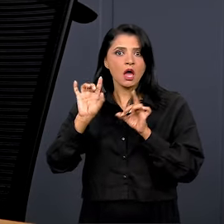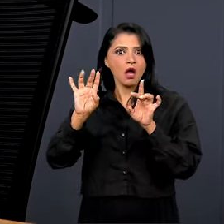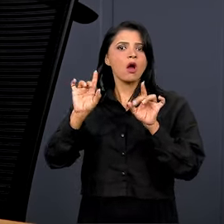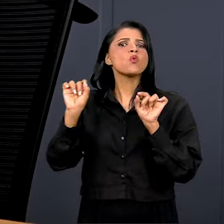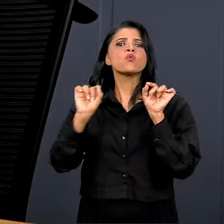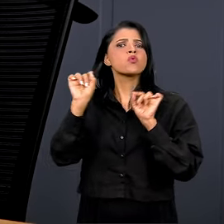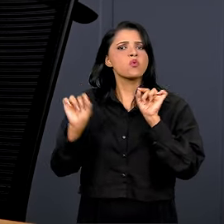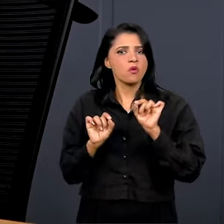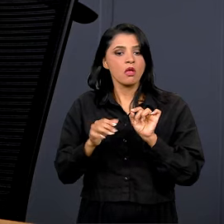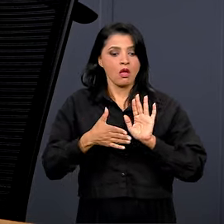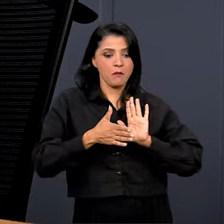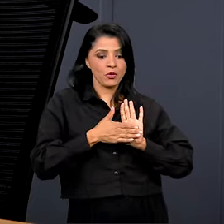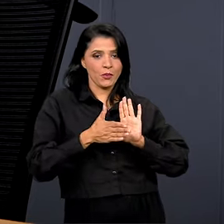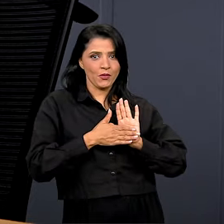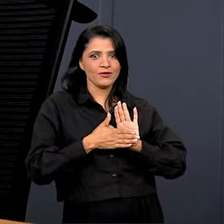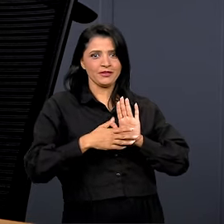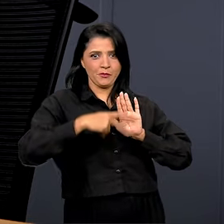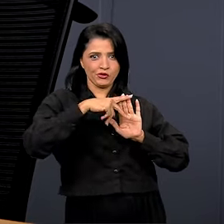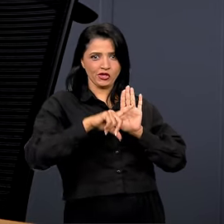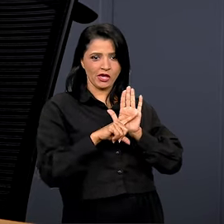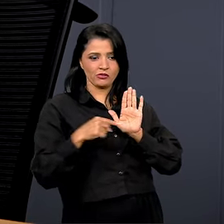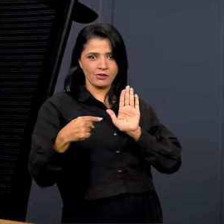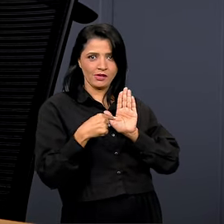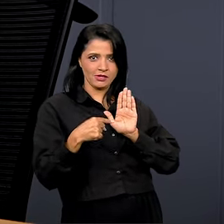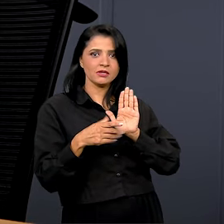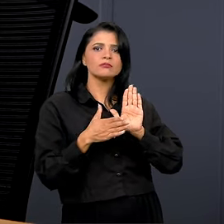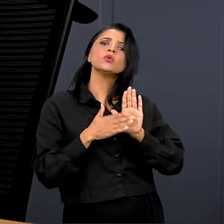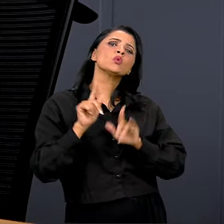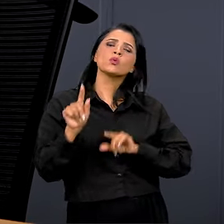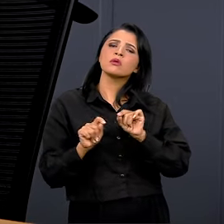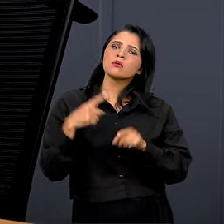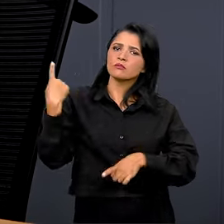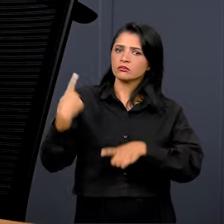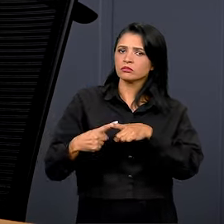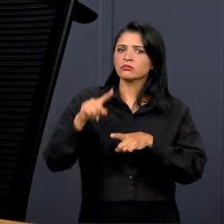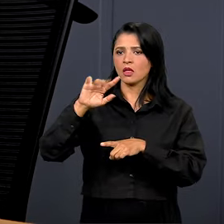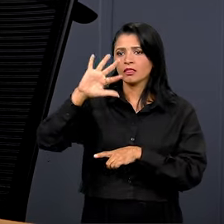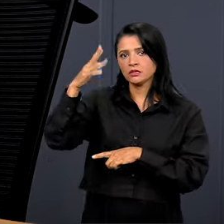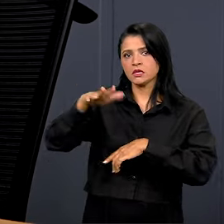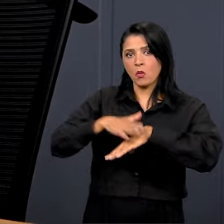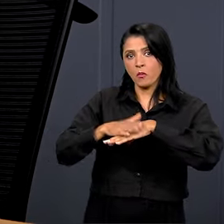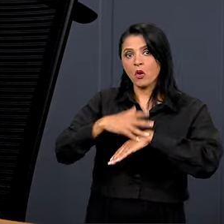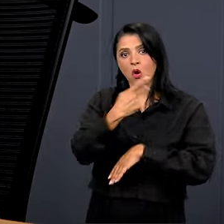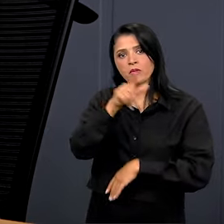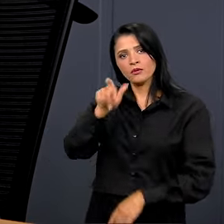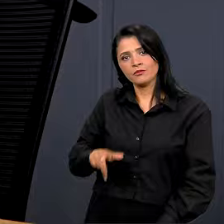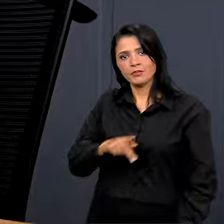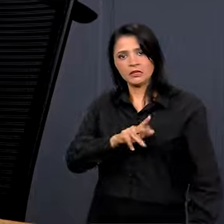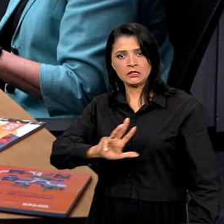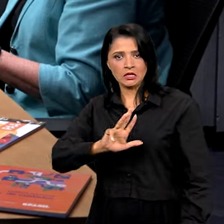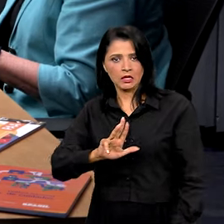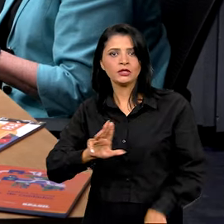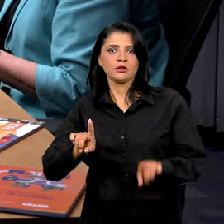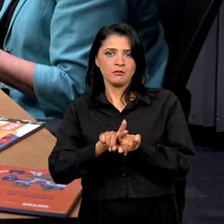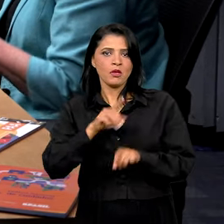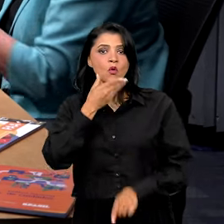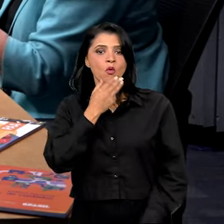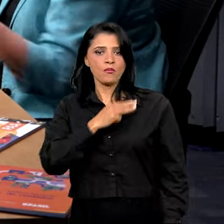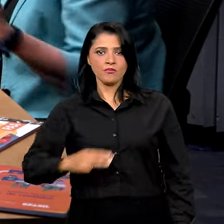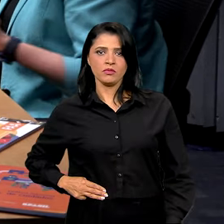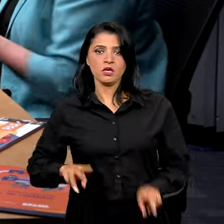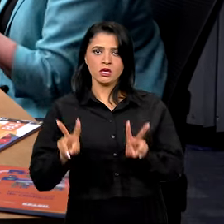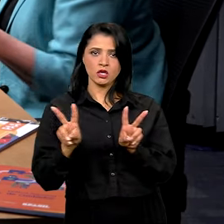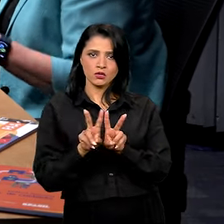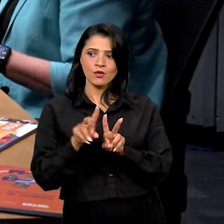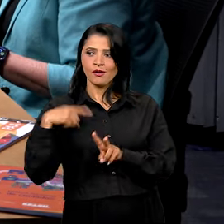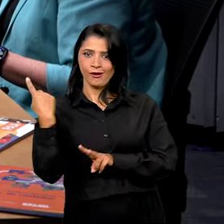destacar que a proposta do projeto de lei é porque eh é uma decisão do do presidente Lula do ministro Wellington de